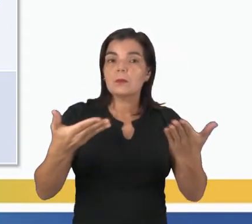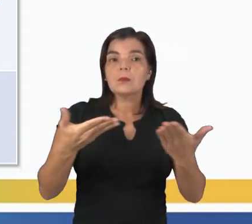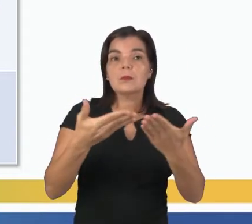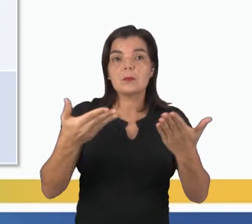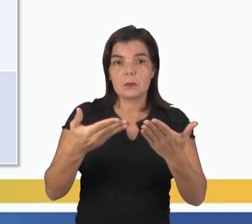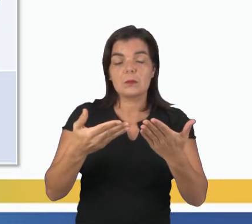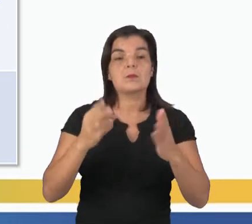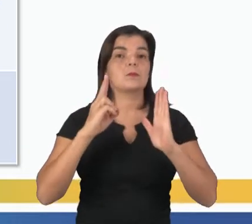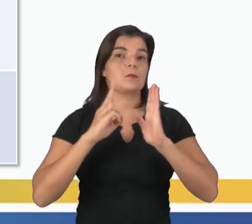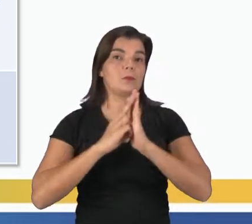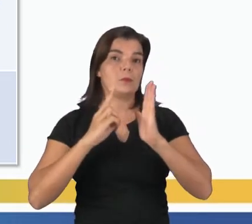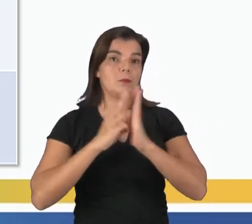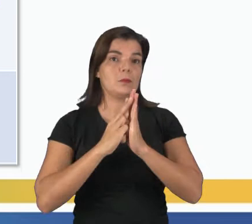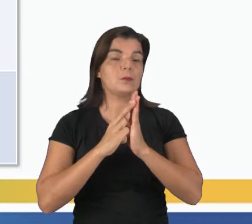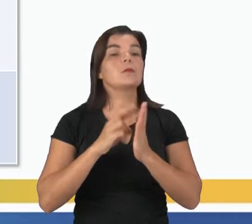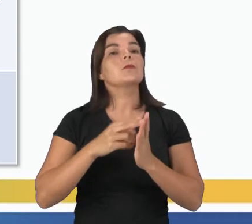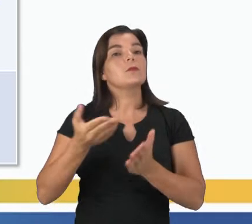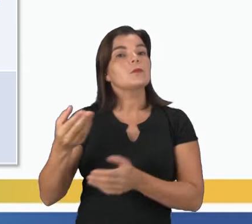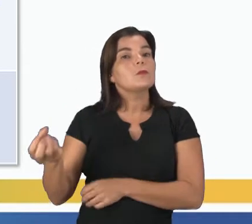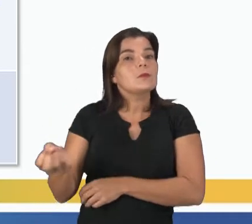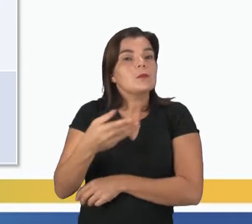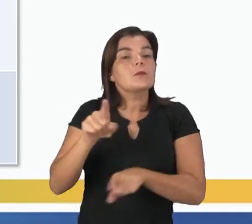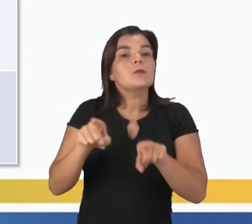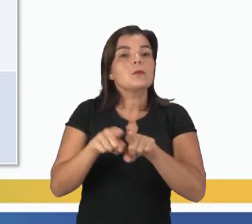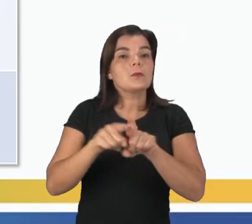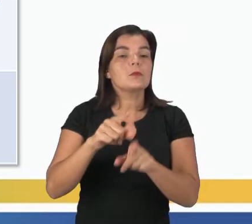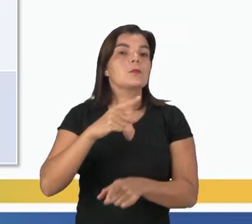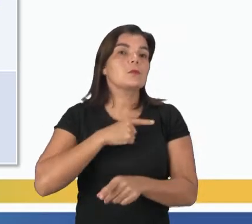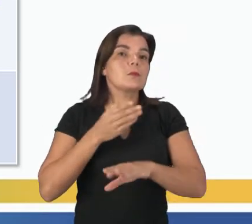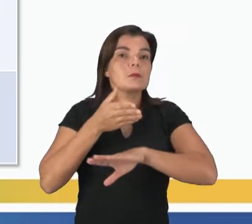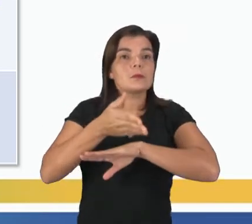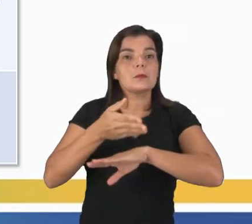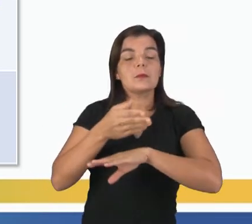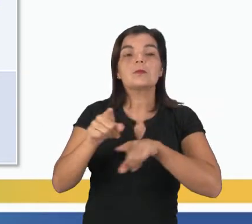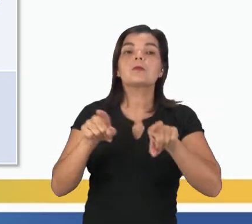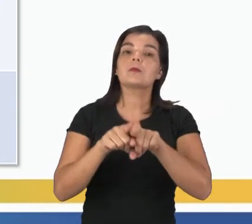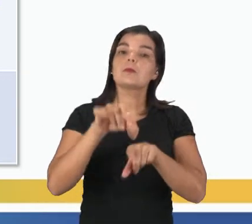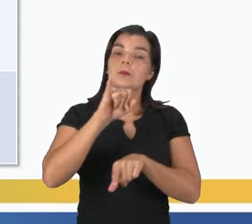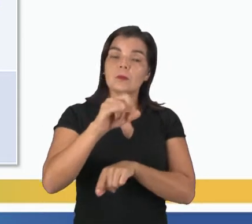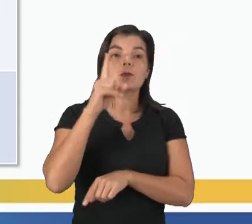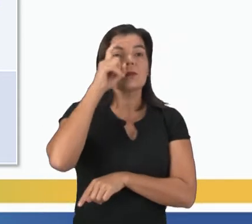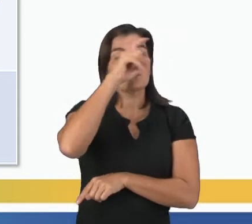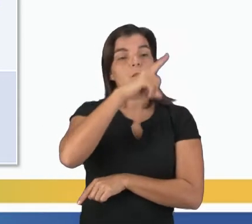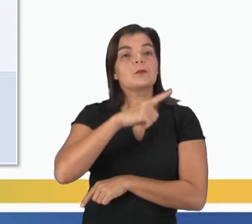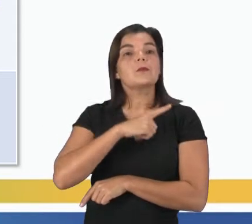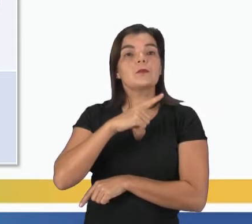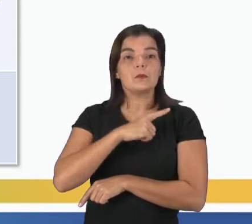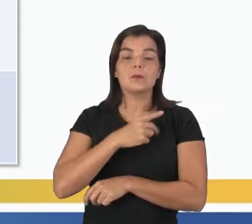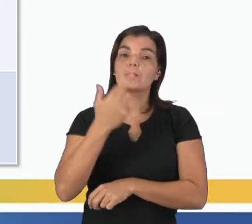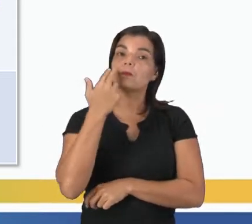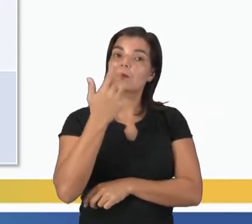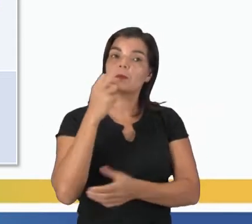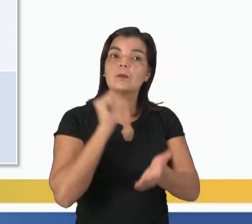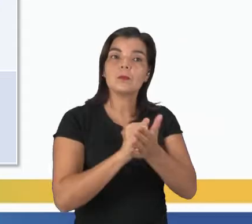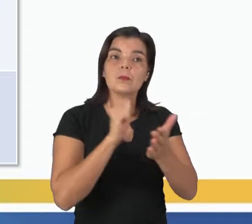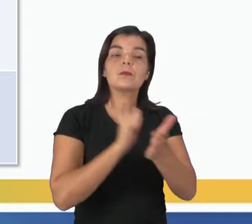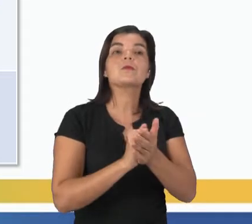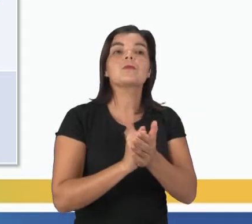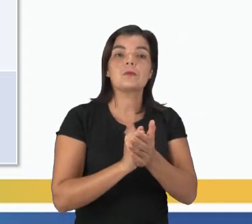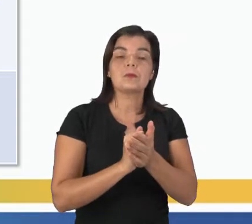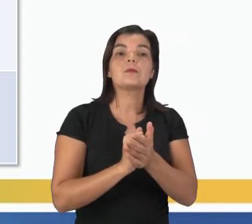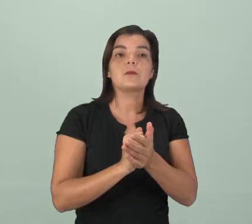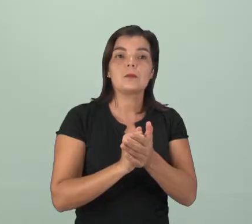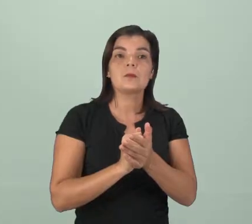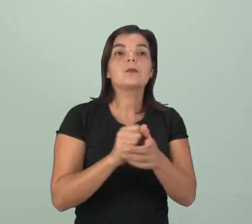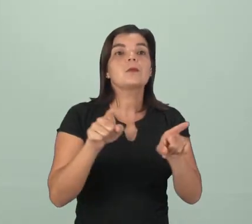tradição indígena, que modernamente é que eles estão tendo acesso. Se era difícil ter língua escrita, não